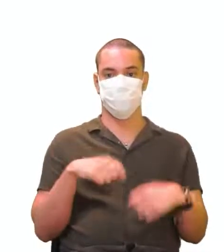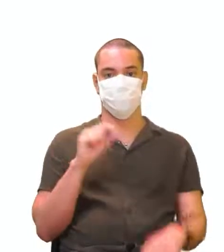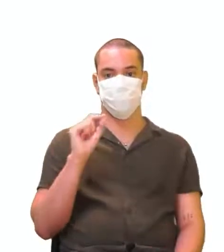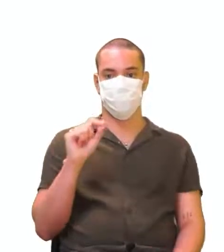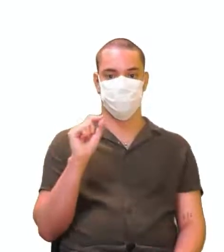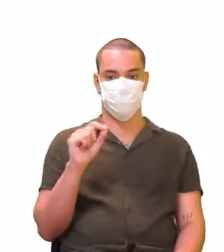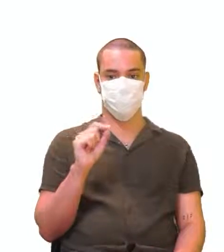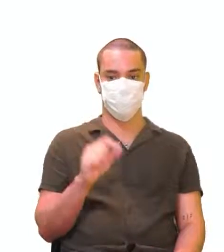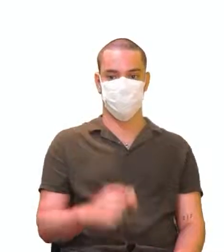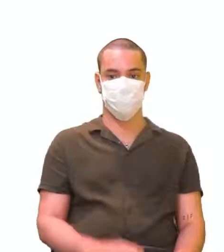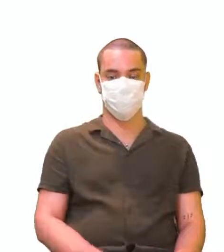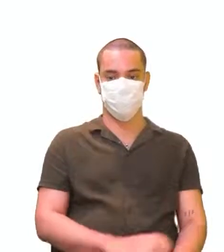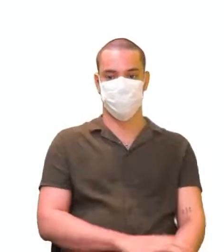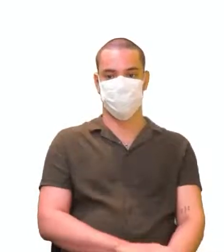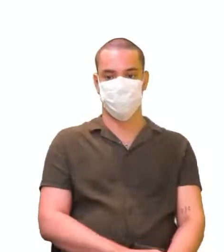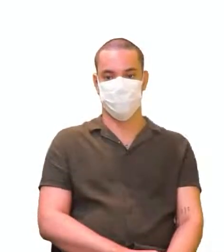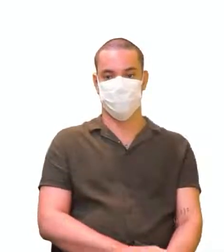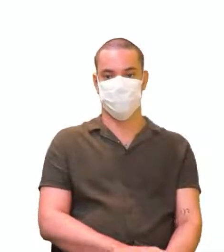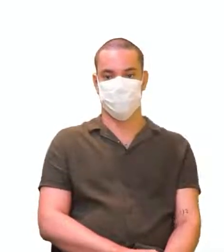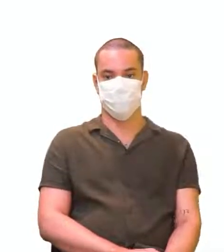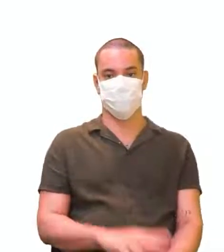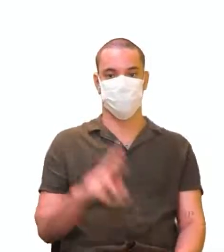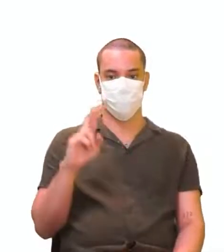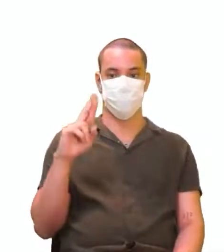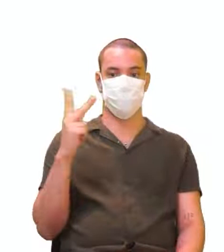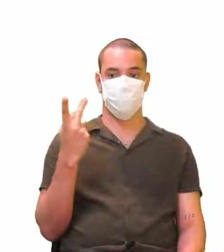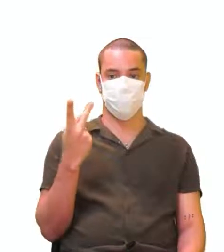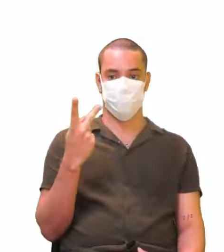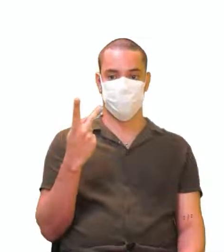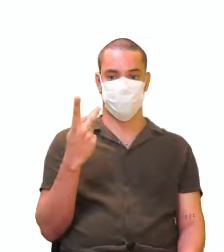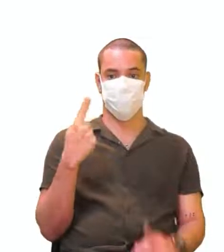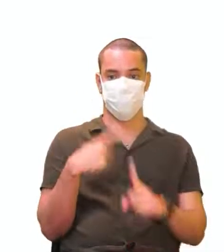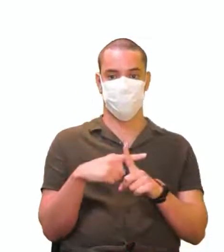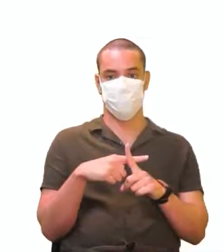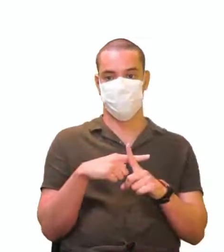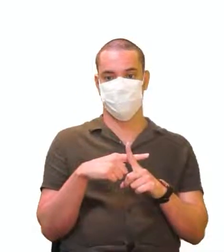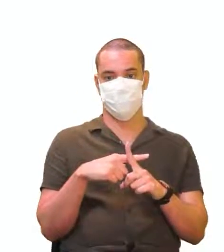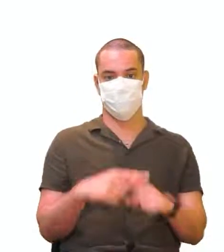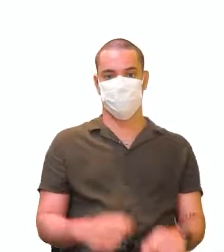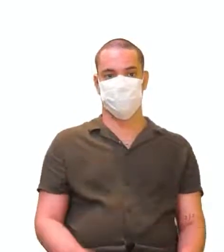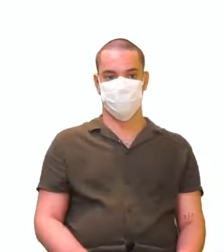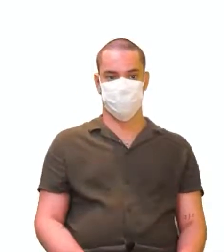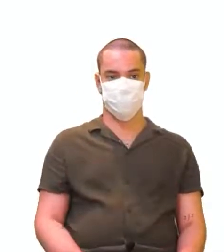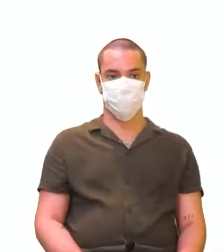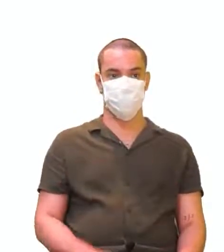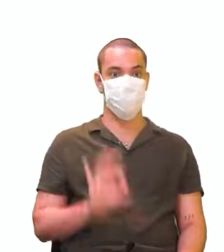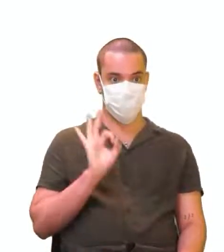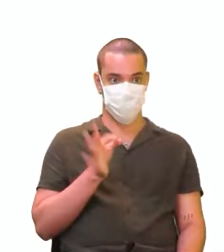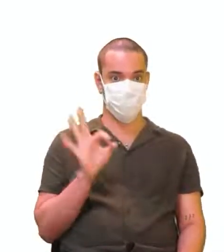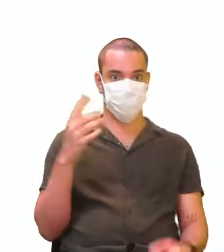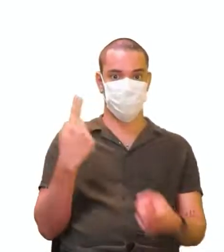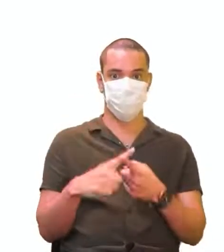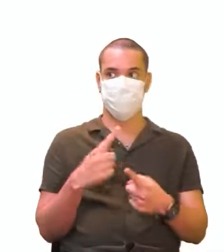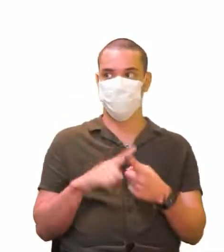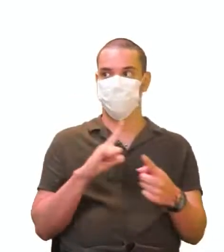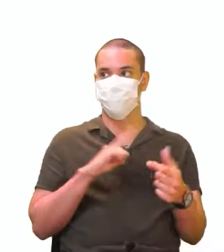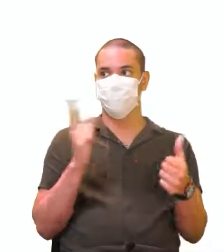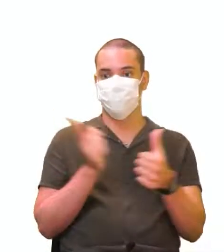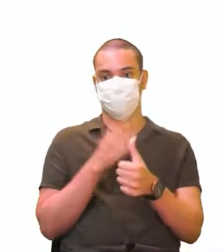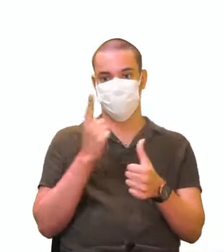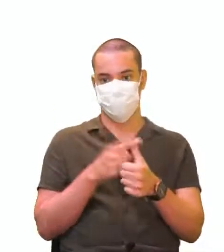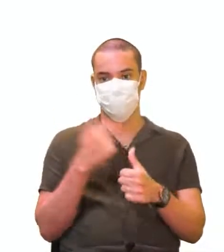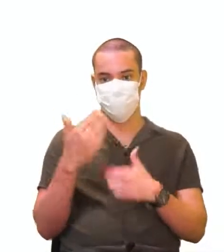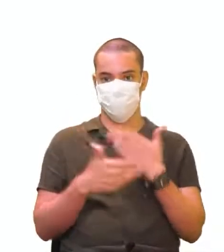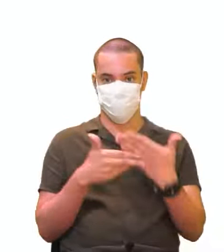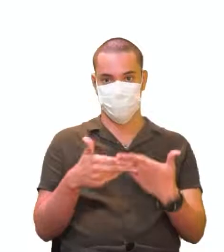que ter, o filhinho vai ter que ser RH positivo. Porque ele vai ter essa primeira, né,